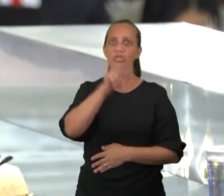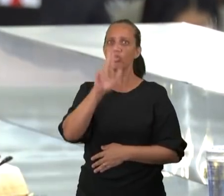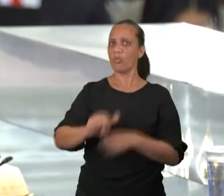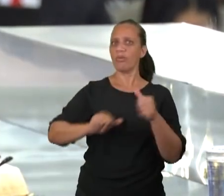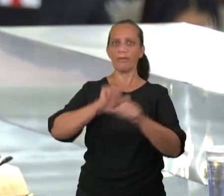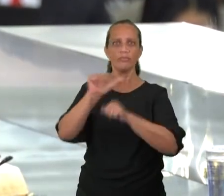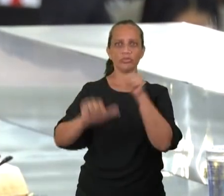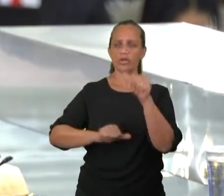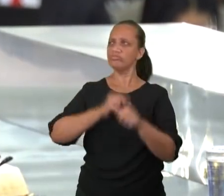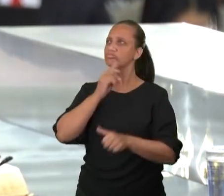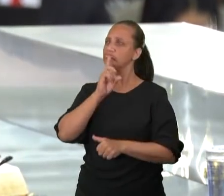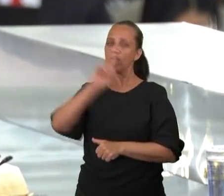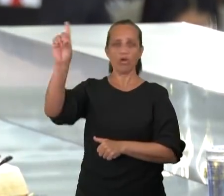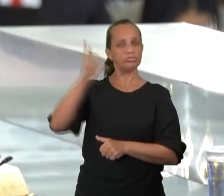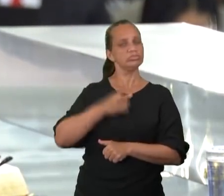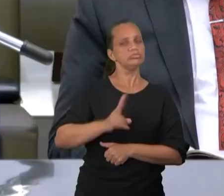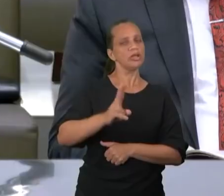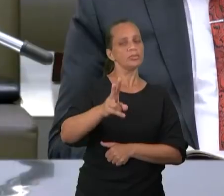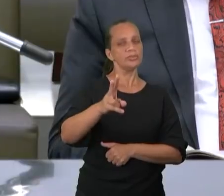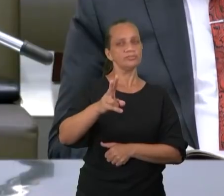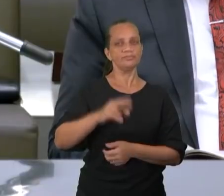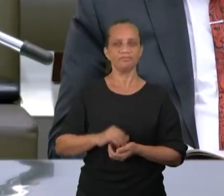Mesmo Deus.